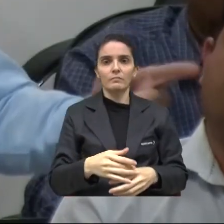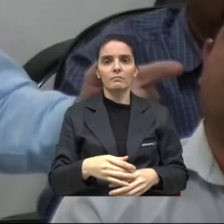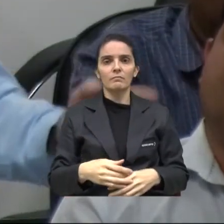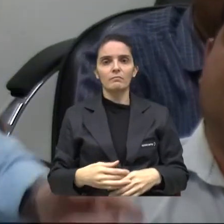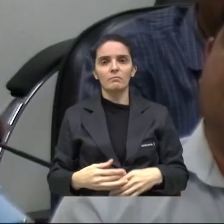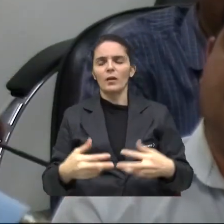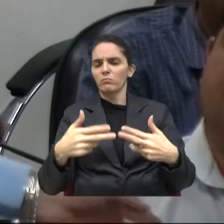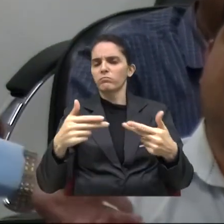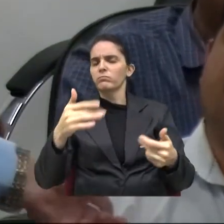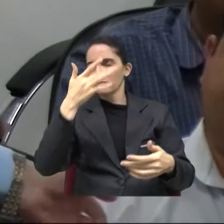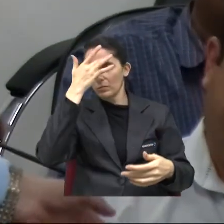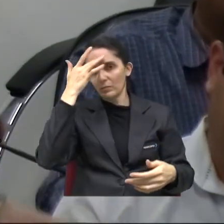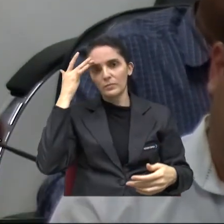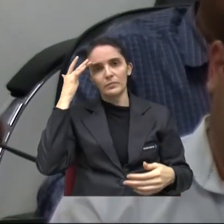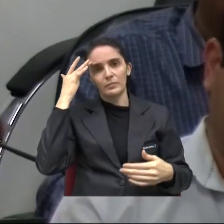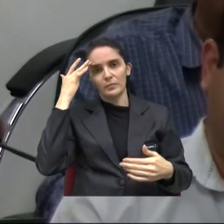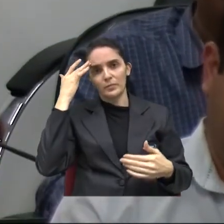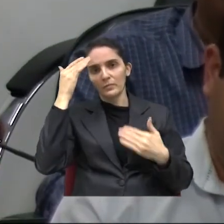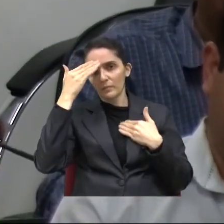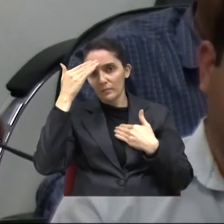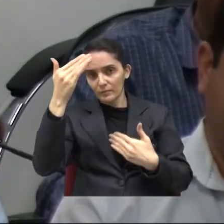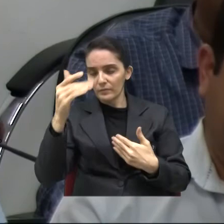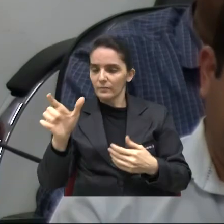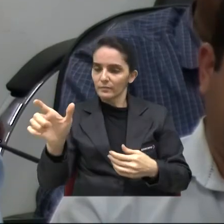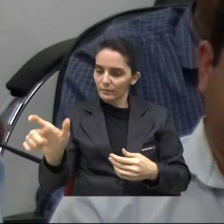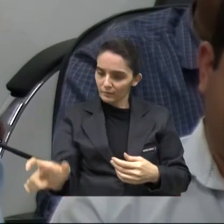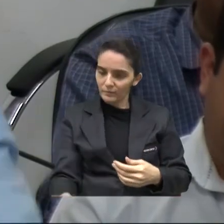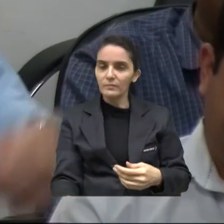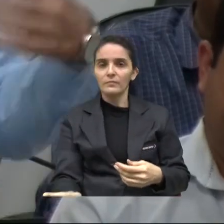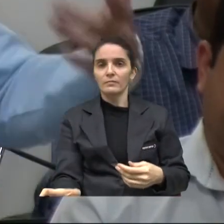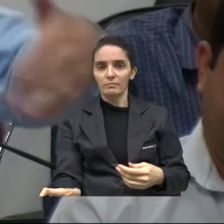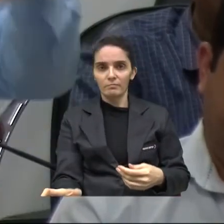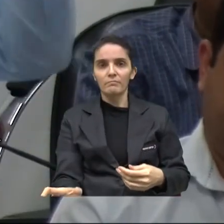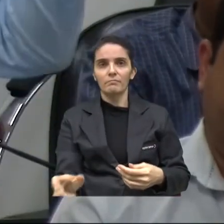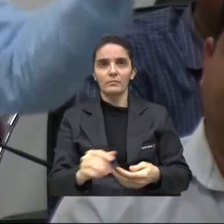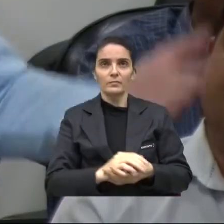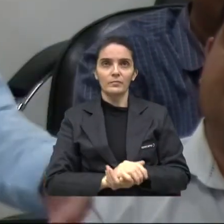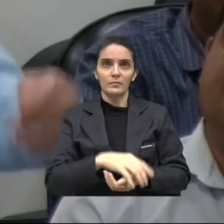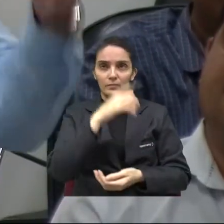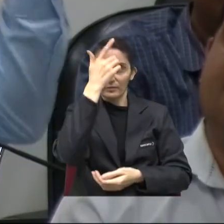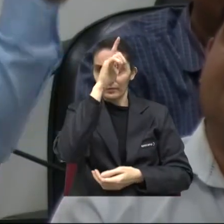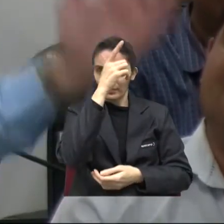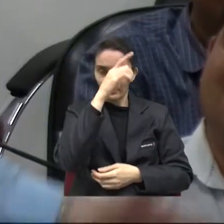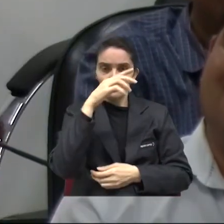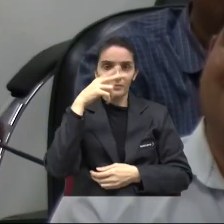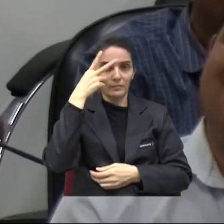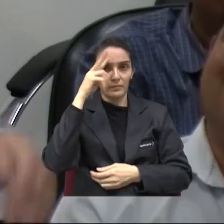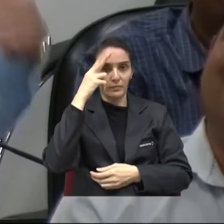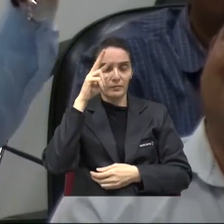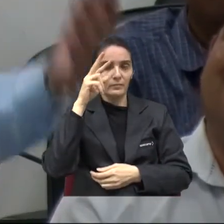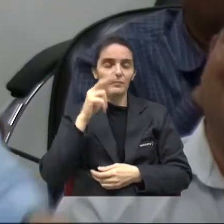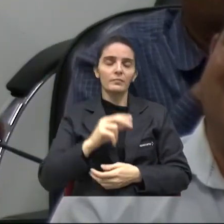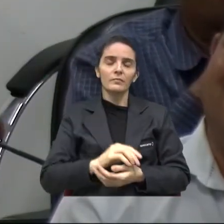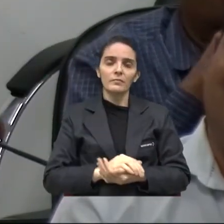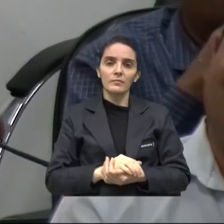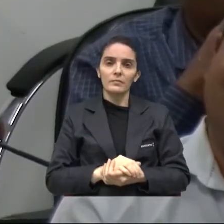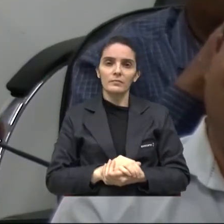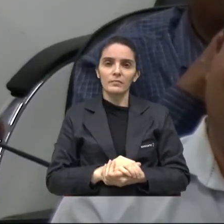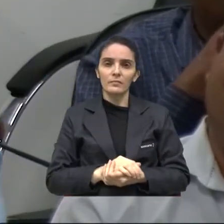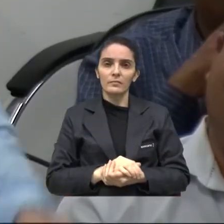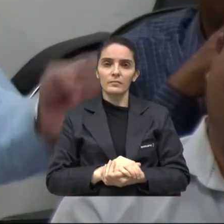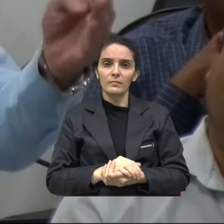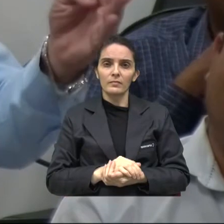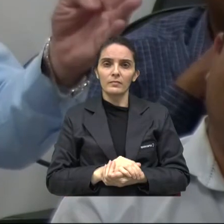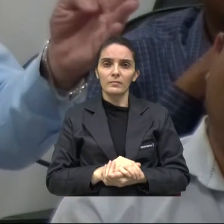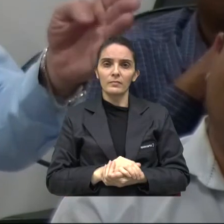a ele, inclusive o Cleito. Me lembro quando fui lá, o Cleito fazia parte, a Daniela.